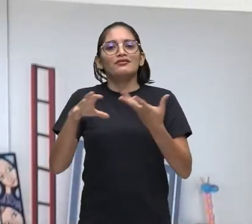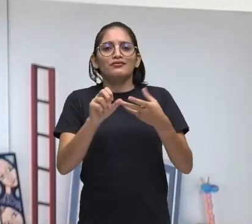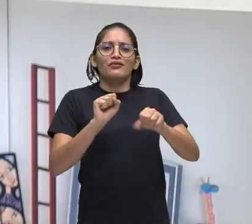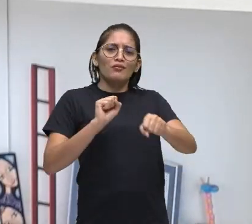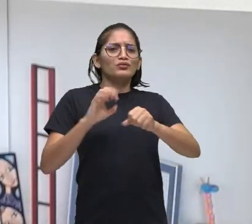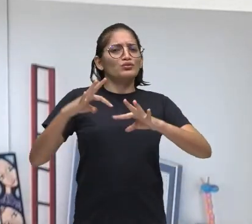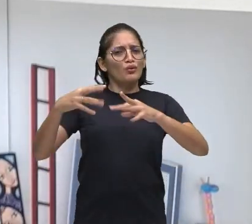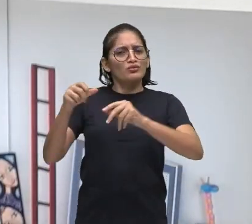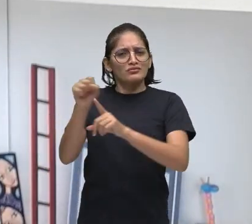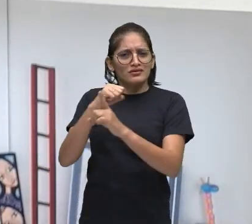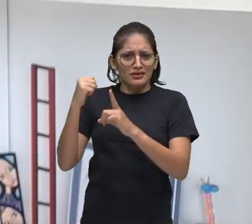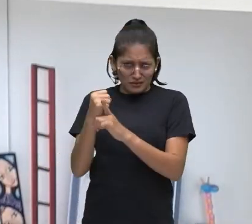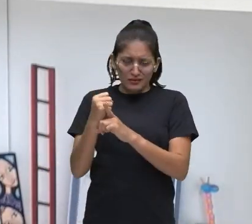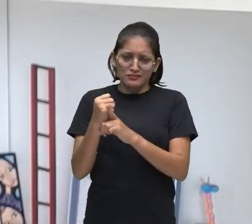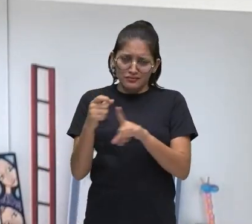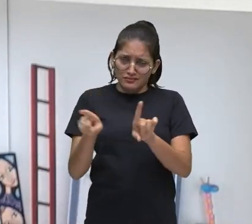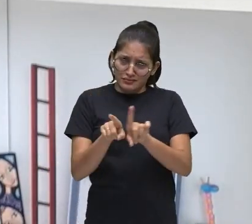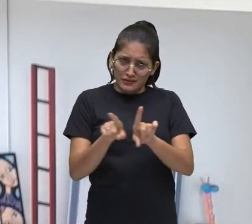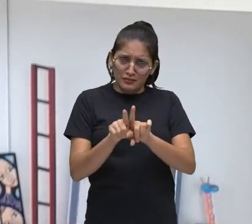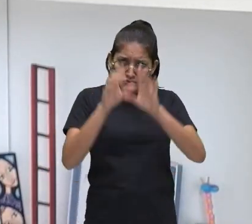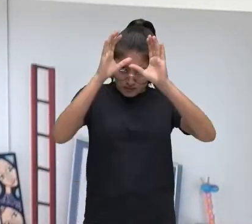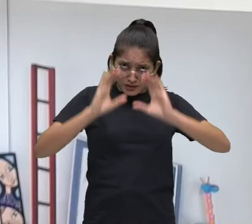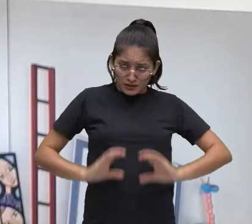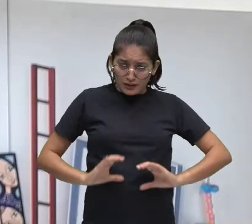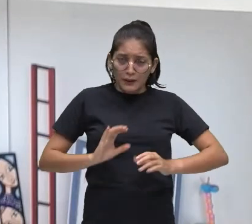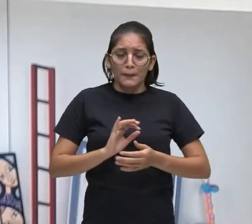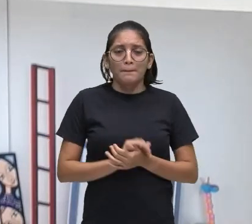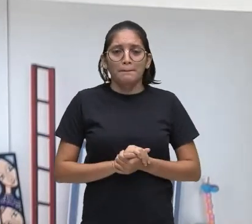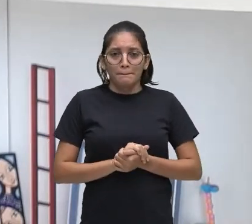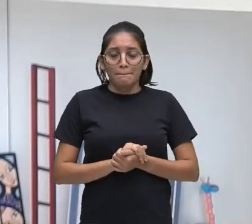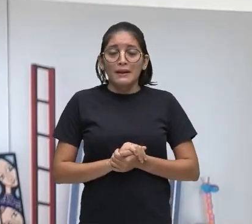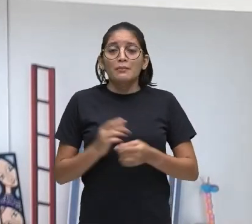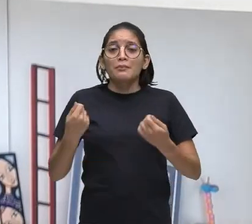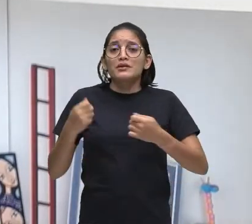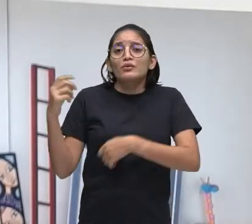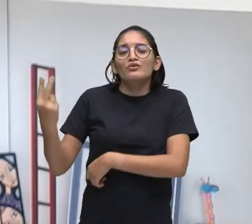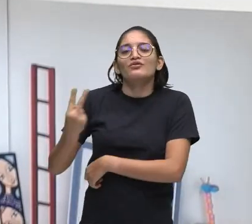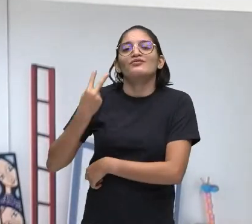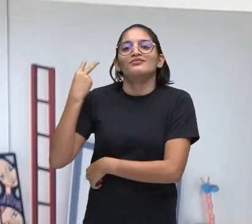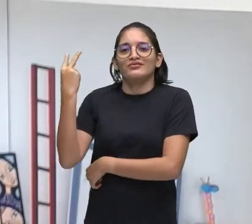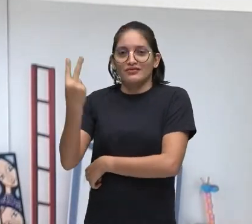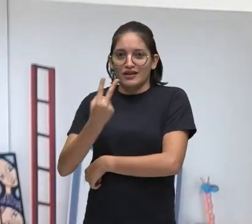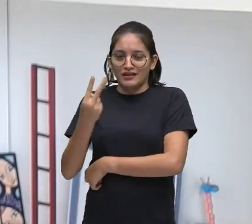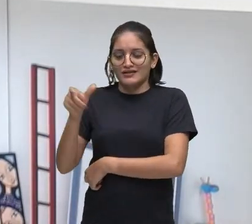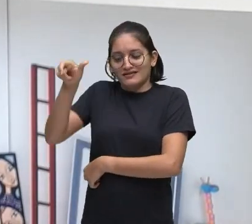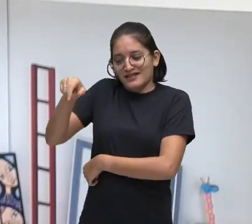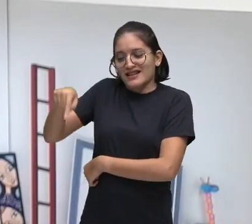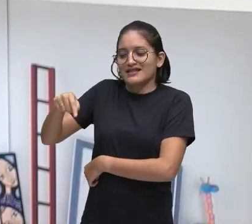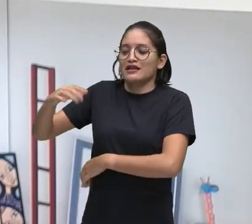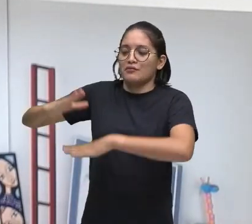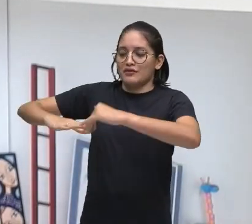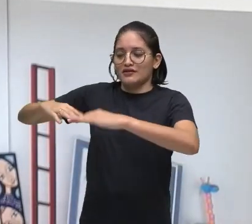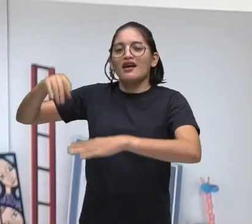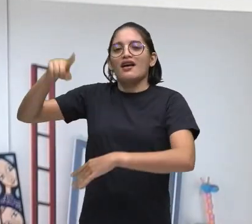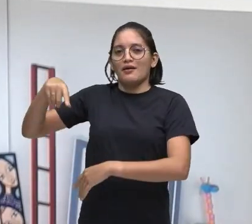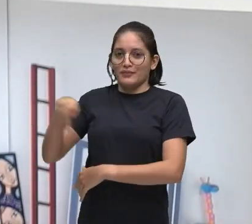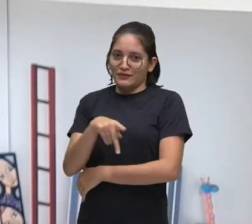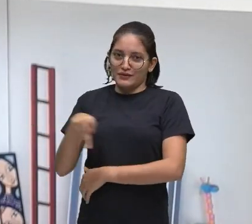toda a sociedade, né, e quão a gente precisa de valorização desse profissional que é o